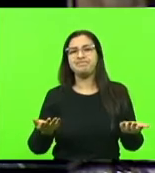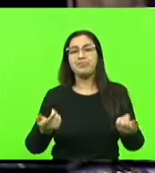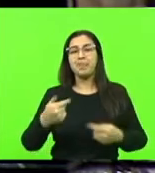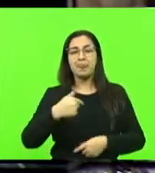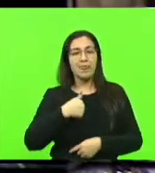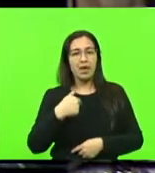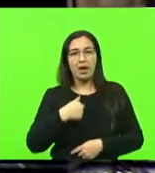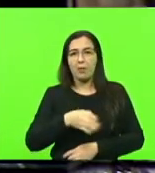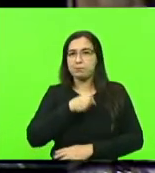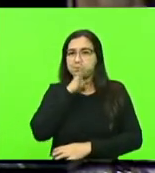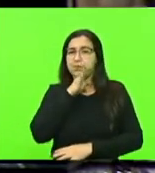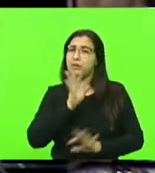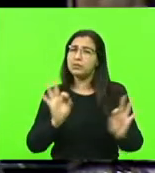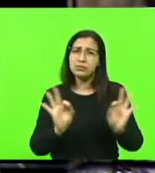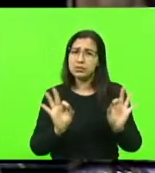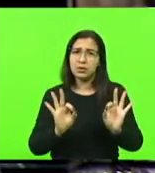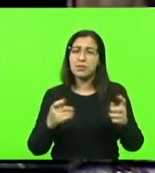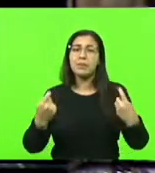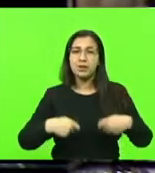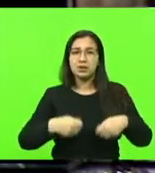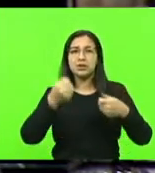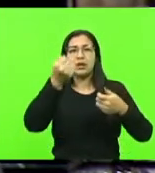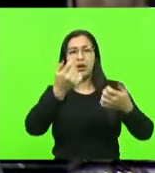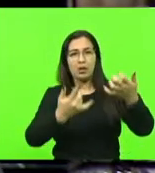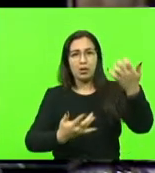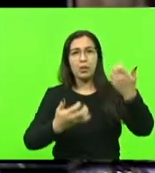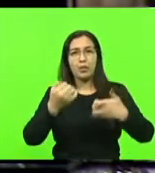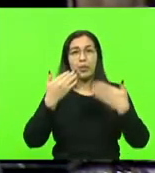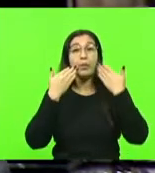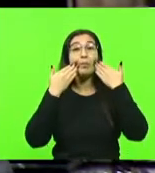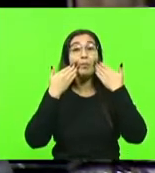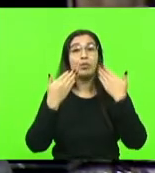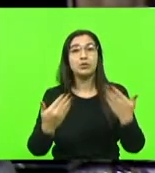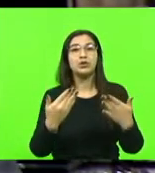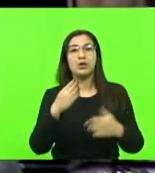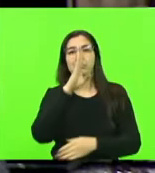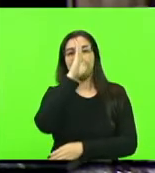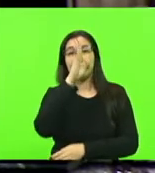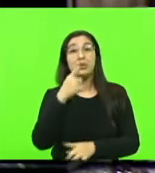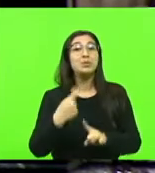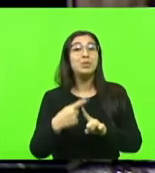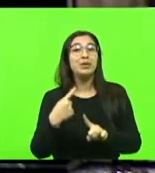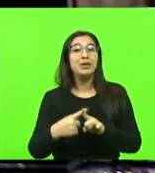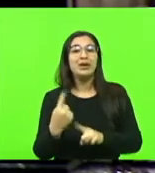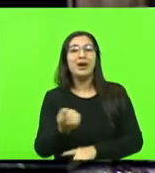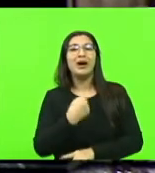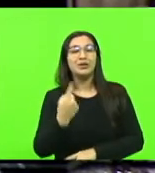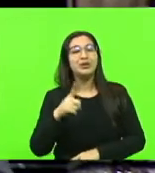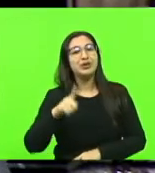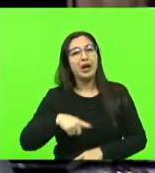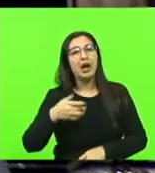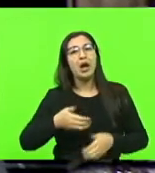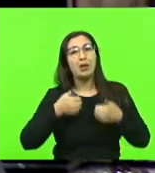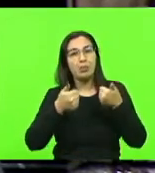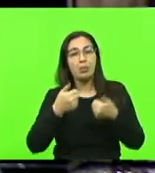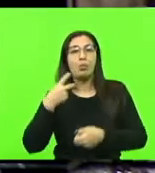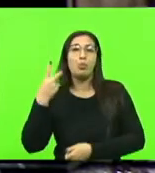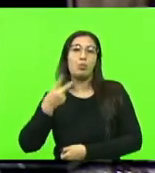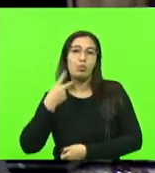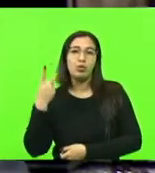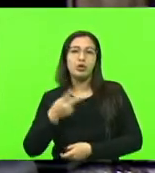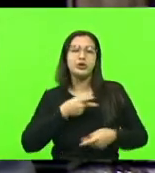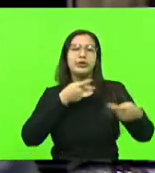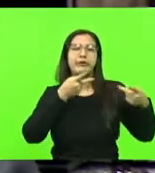se calar, principalmente porque nós somos daquela boa política, onde nós visitamos